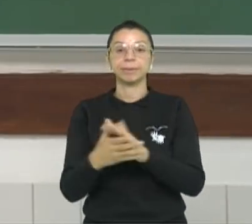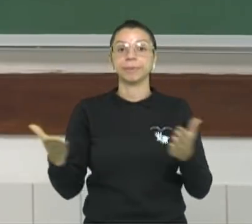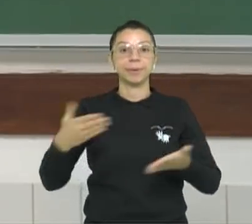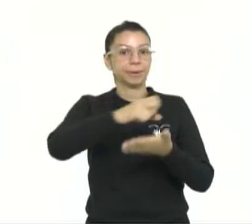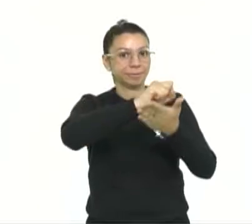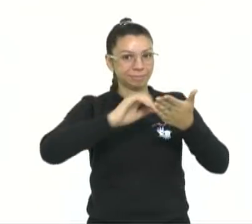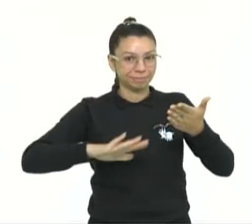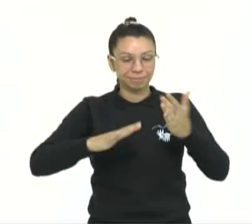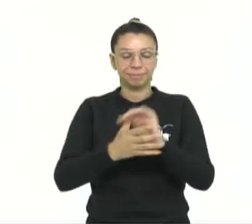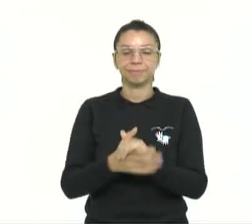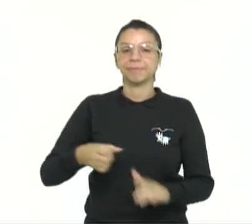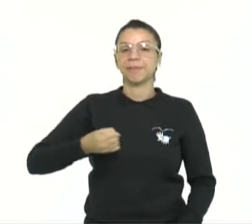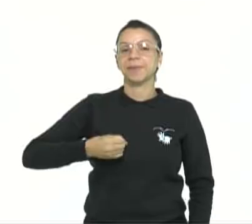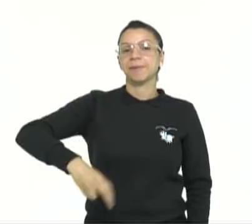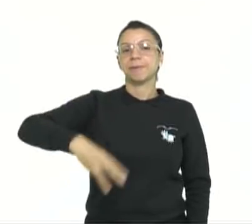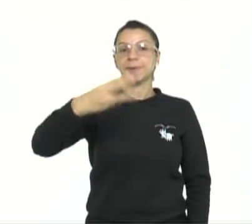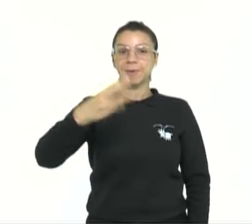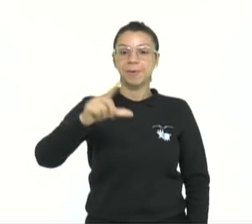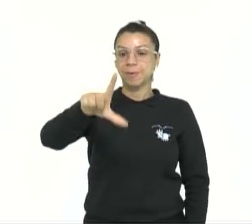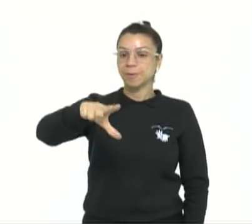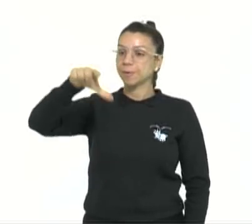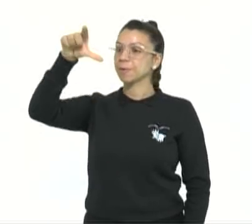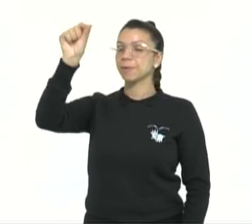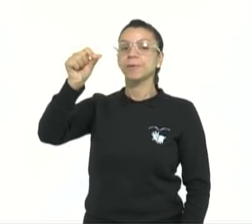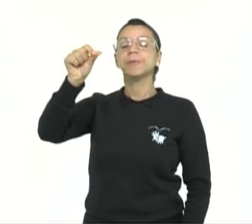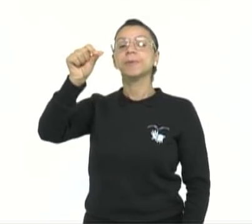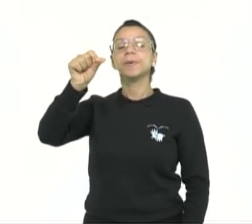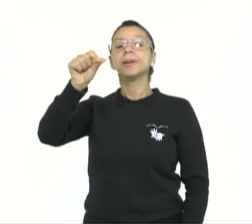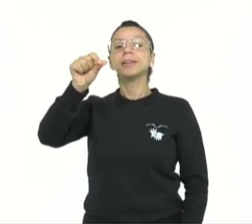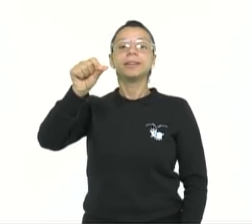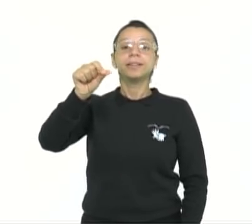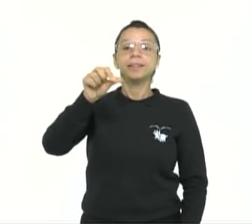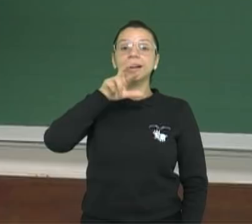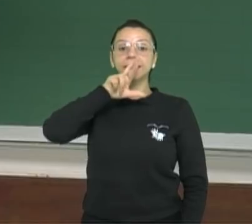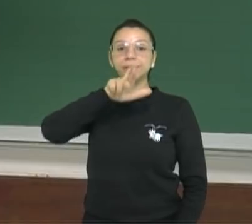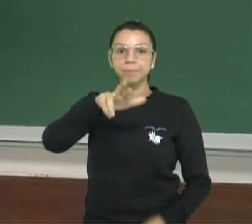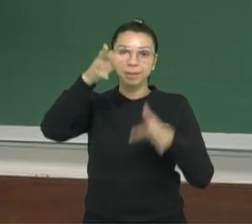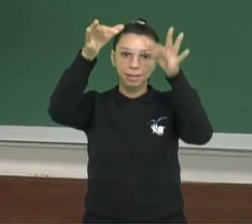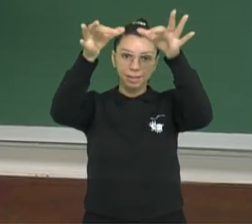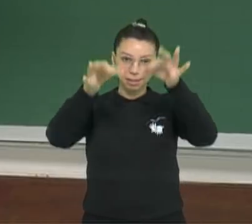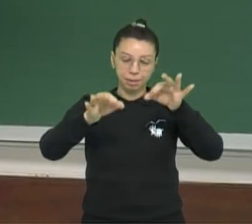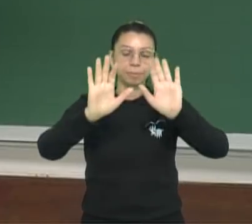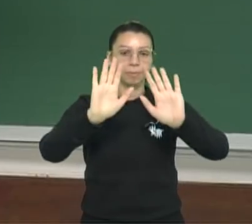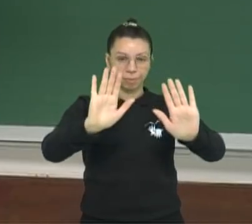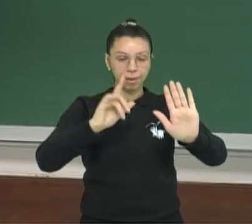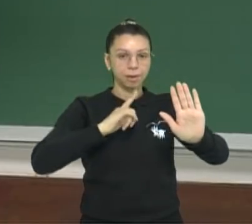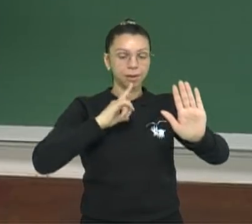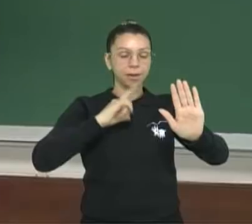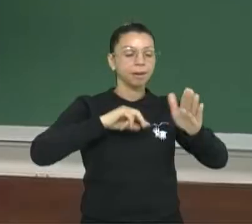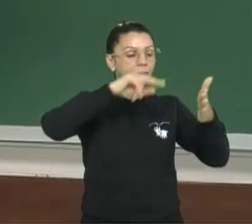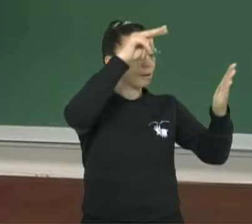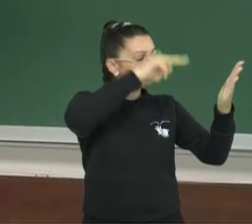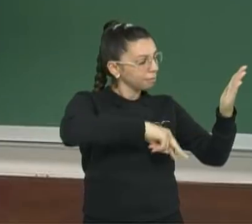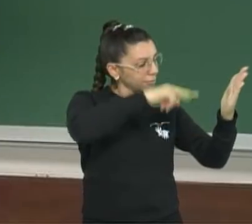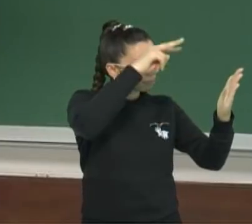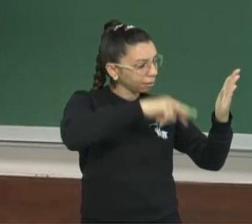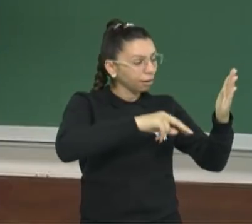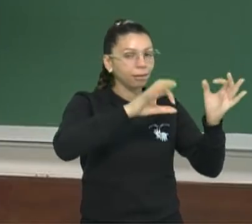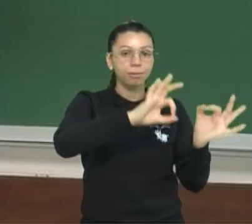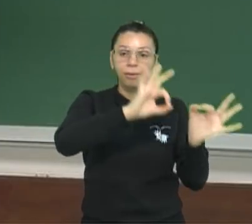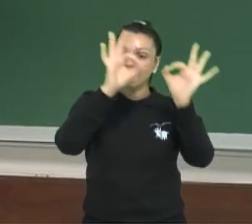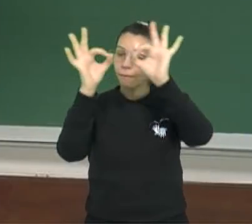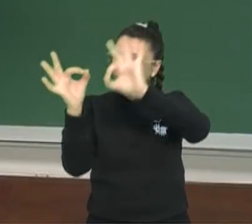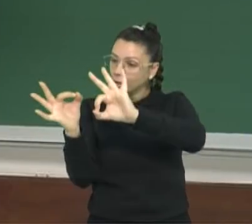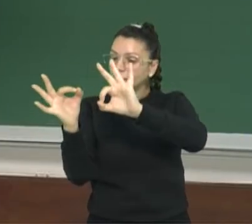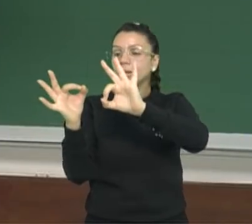exercício. Número 3, escolha a alternativa correta. Então, de acordo com o que a gente leu o texto, que a gente viu o vídeo,